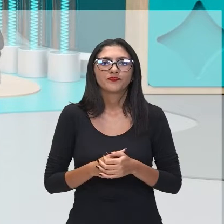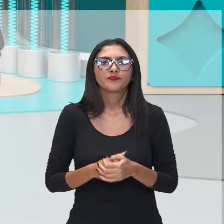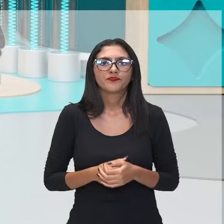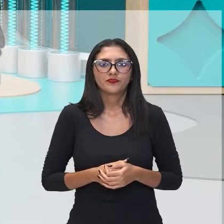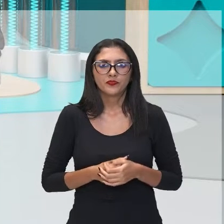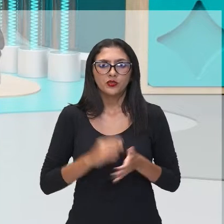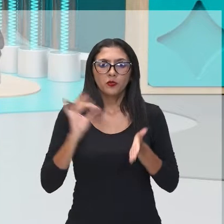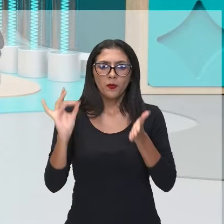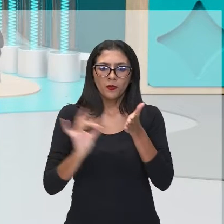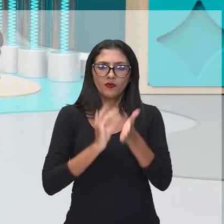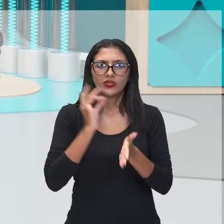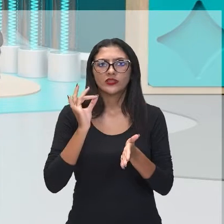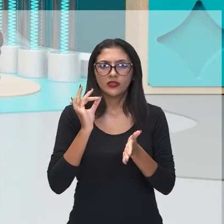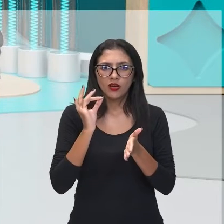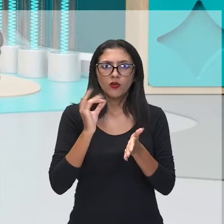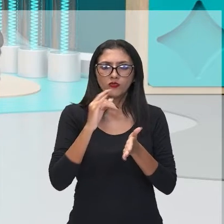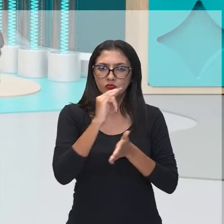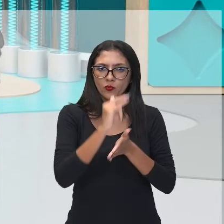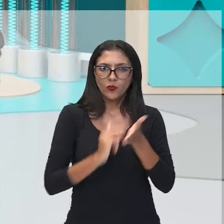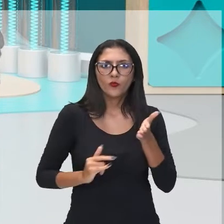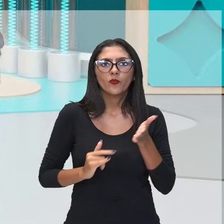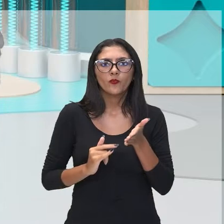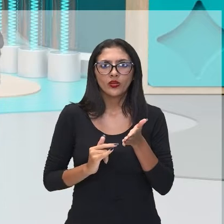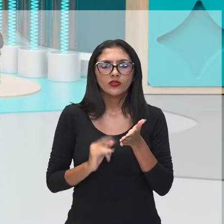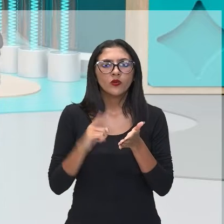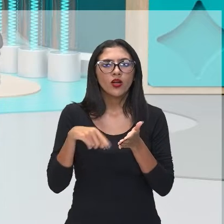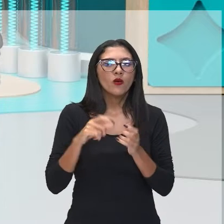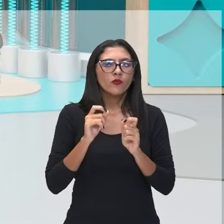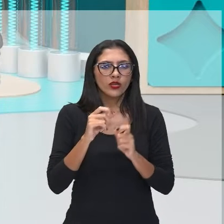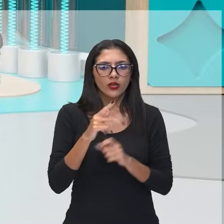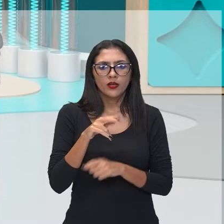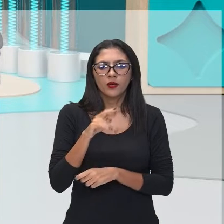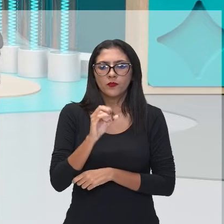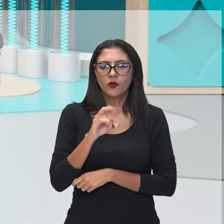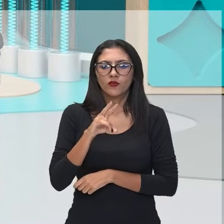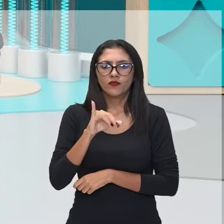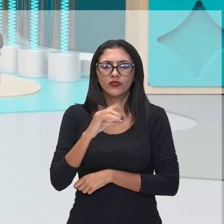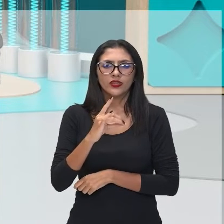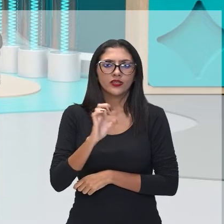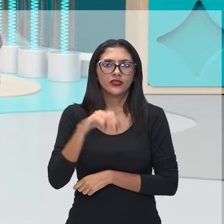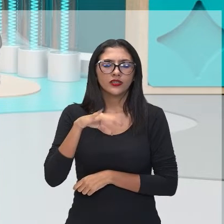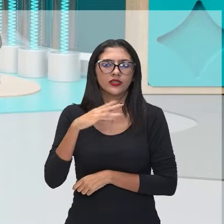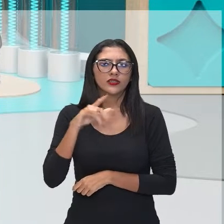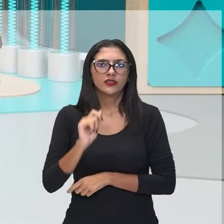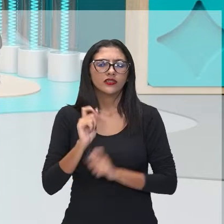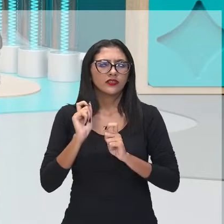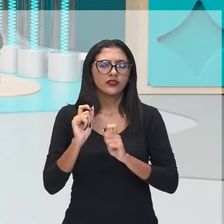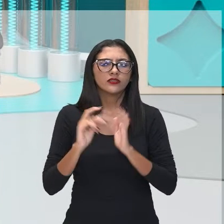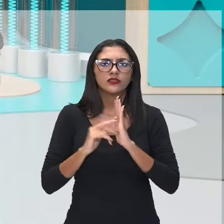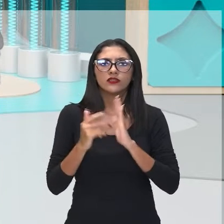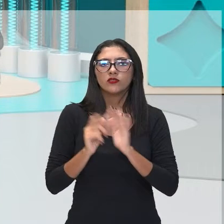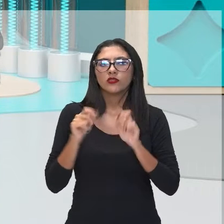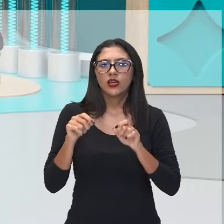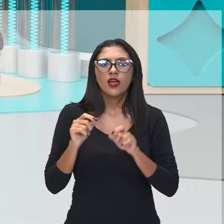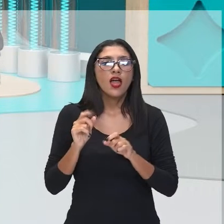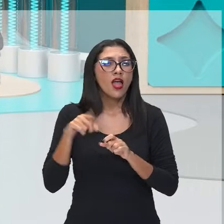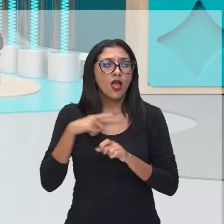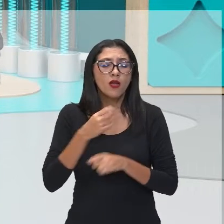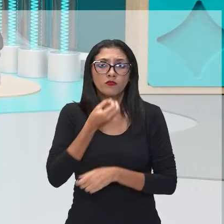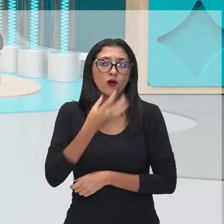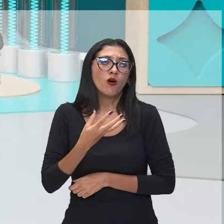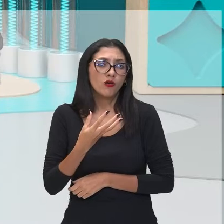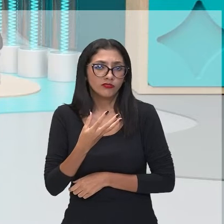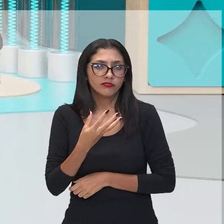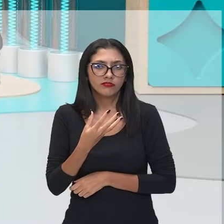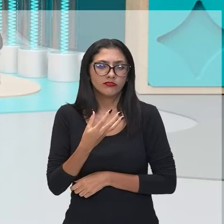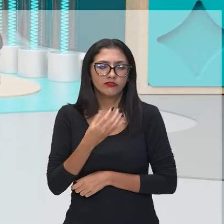emenda, é providência, ou seja, é algo positivo, certo? A aprovação que vai permitir a